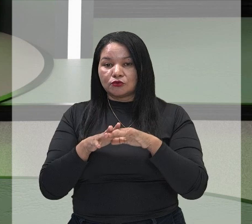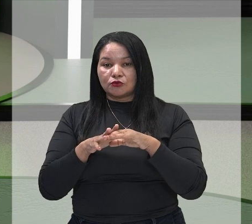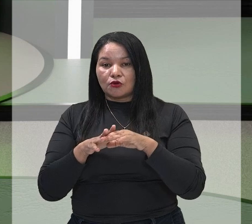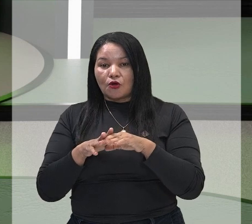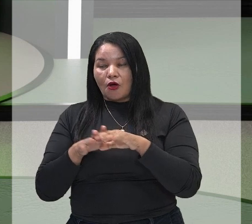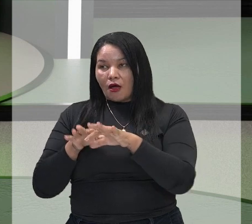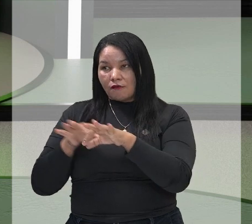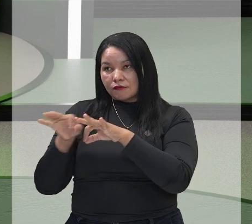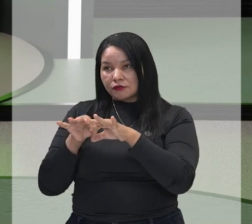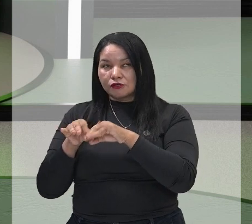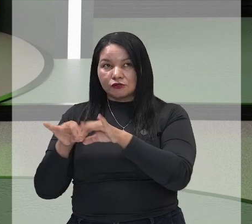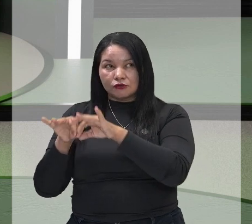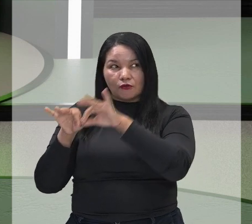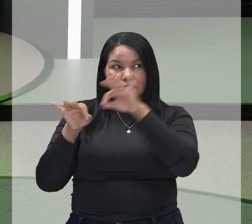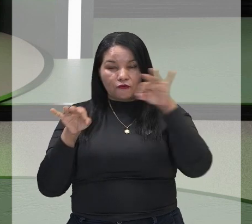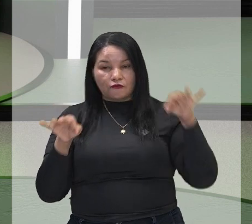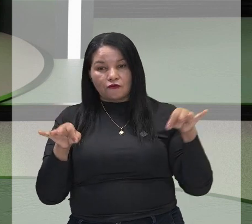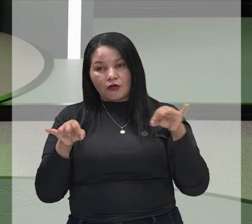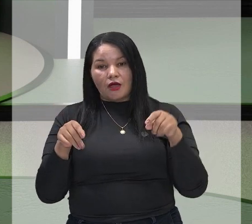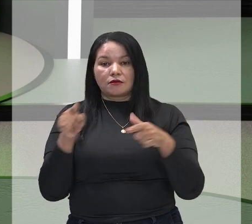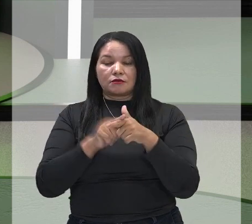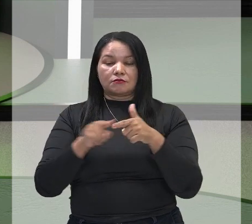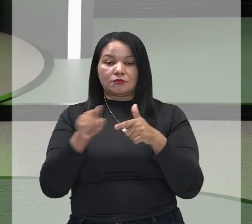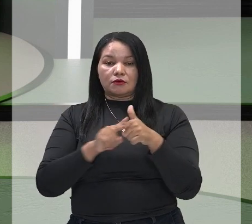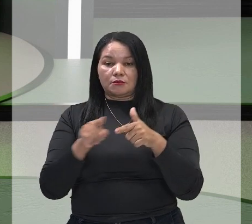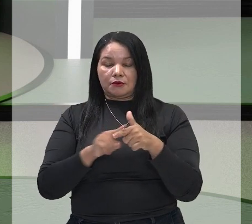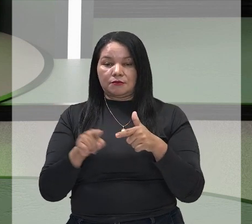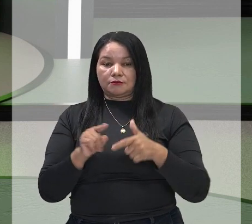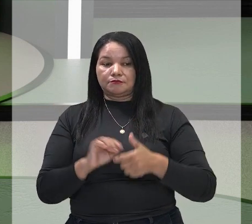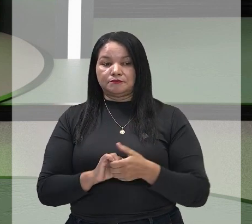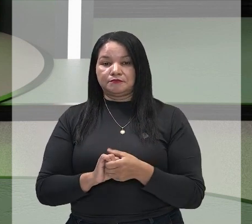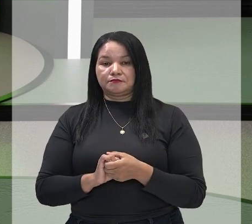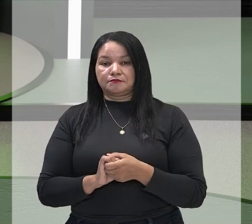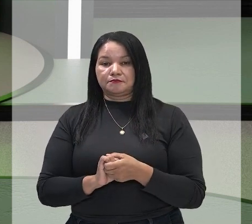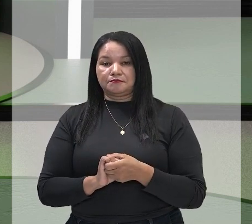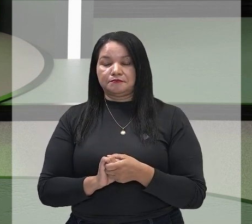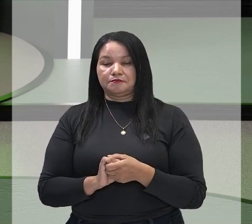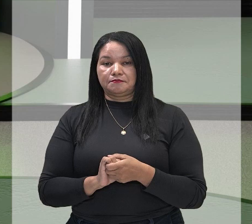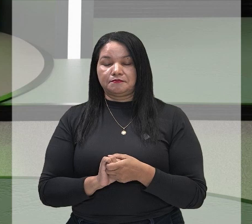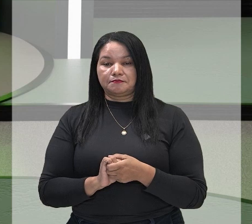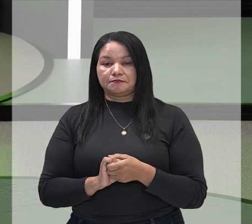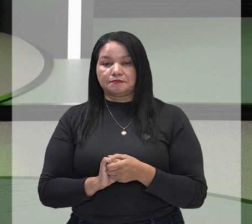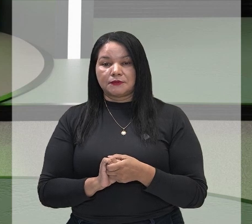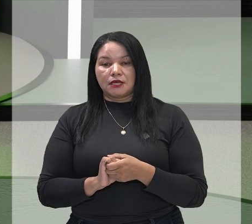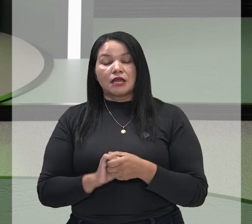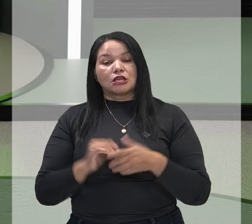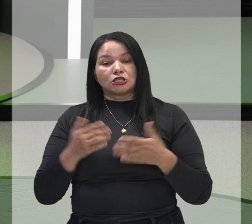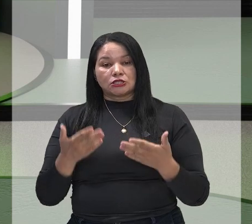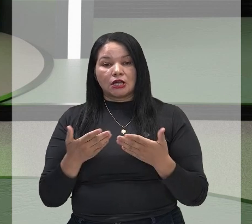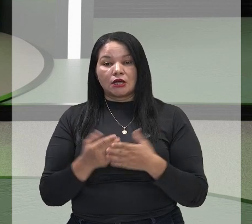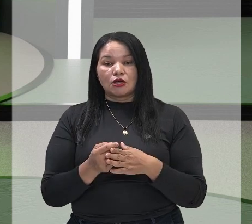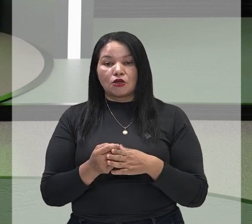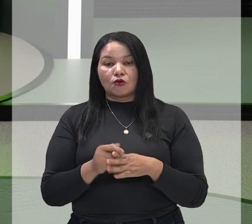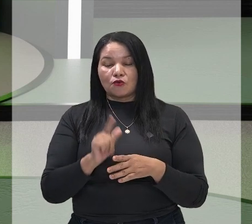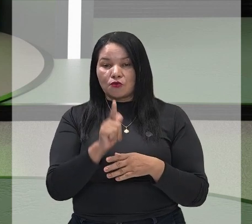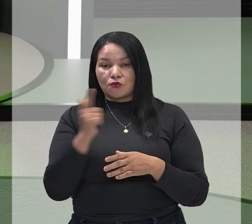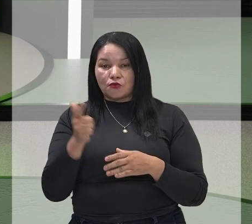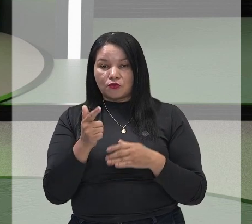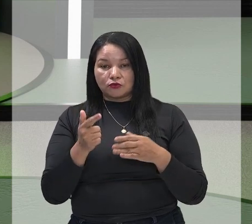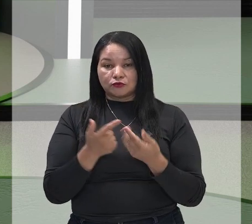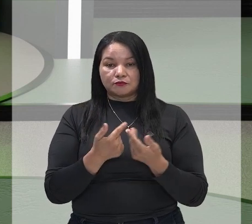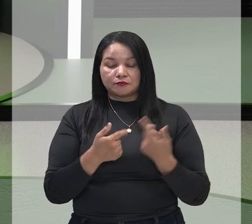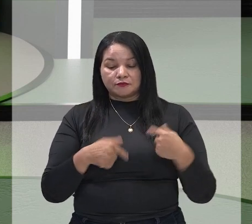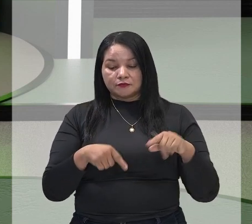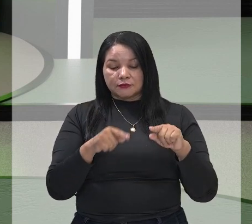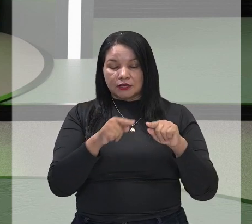de Natal, fica comprometido. Já os circuitos em série, aqueles em que a